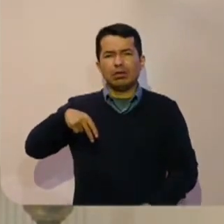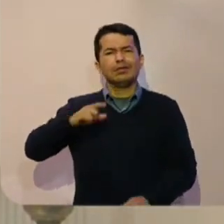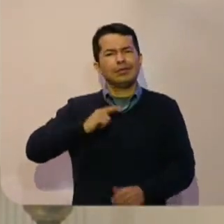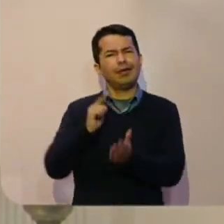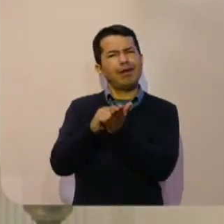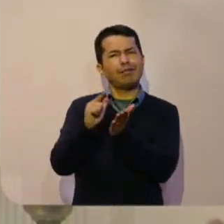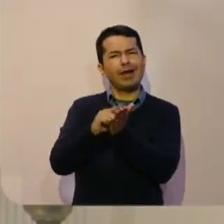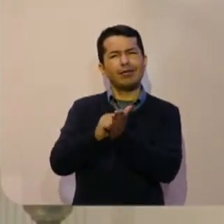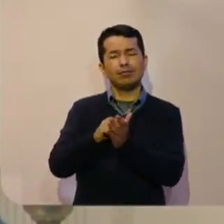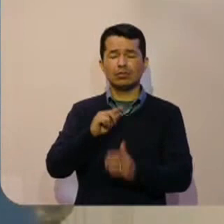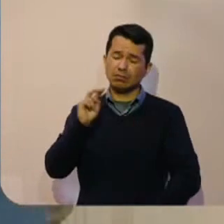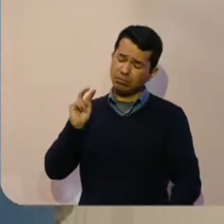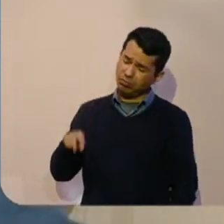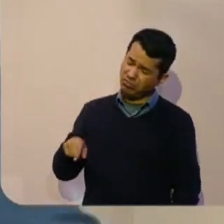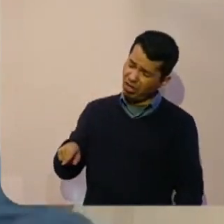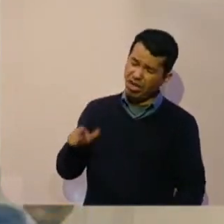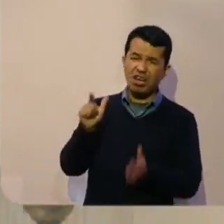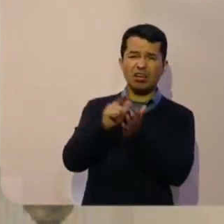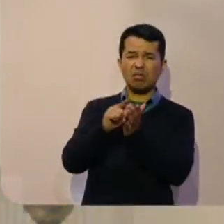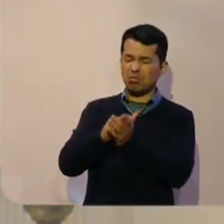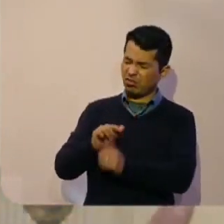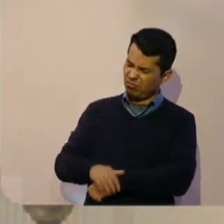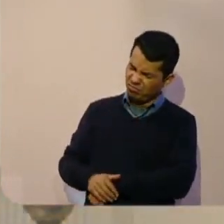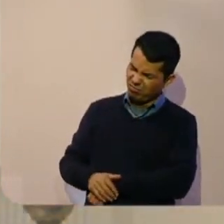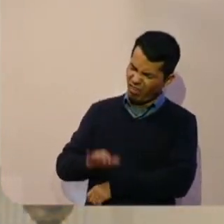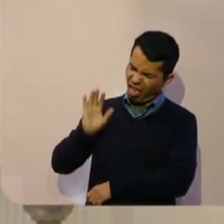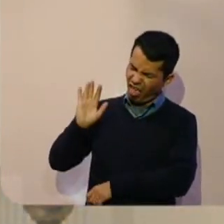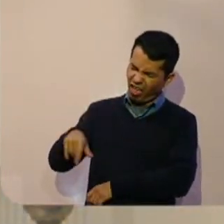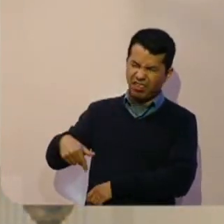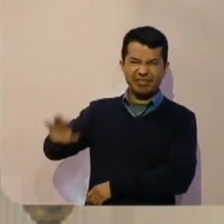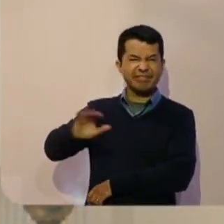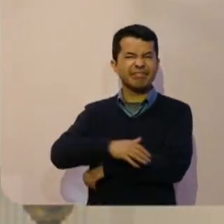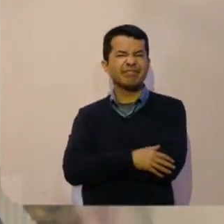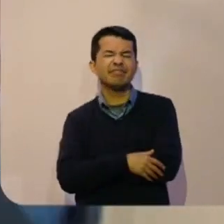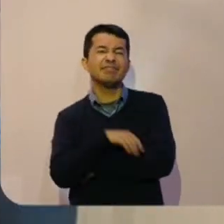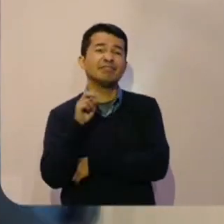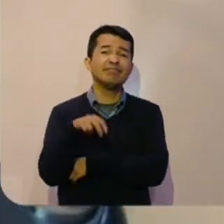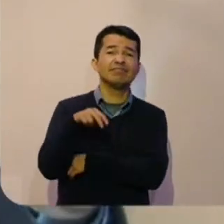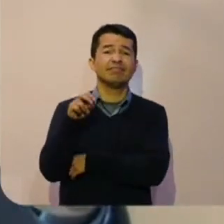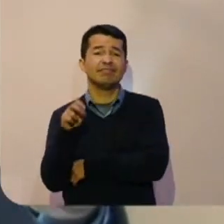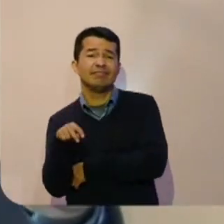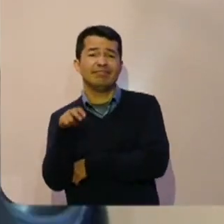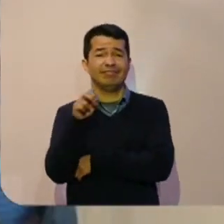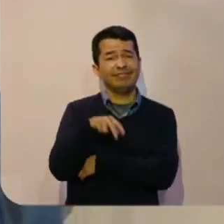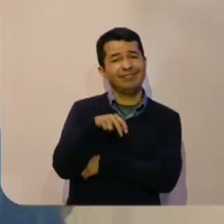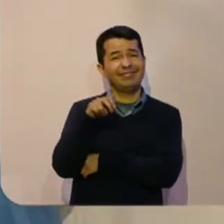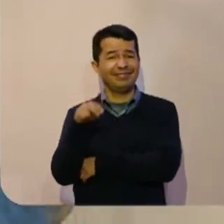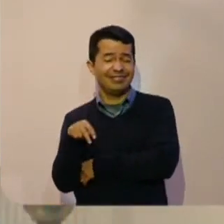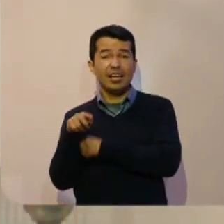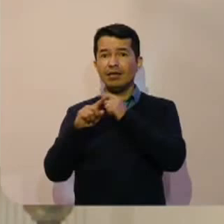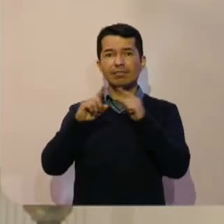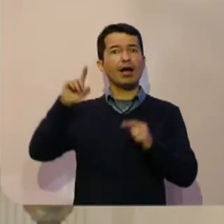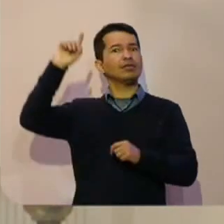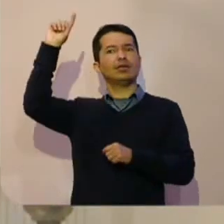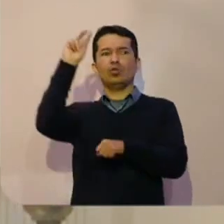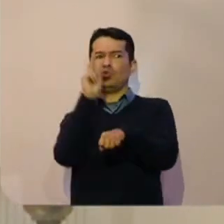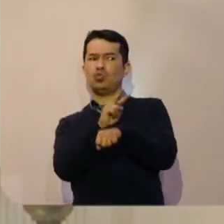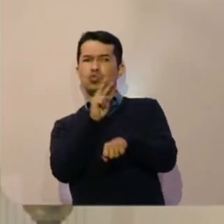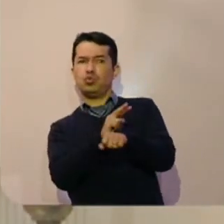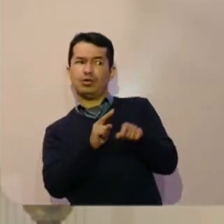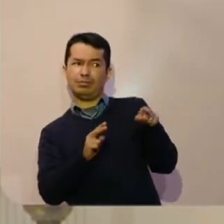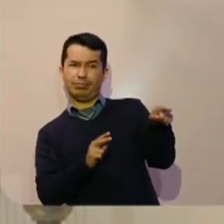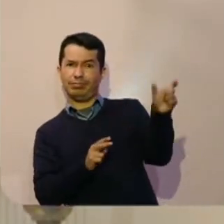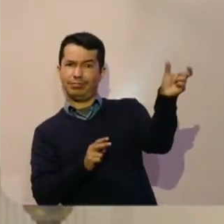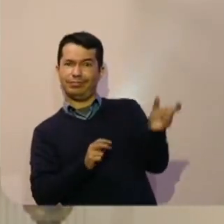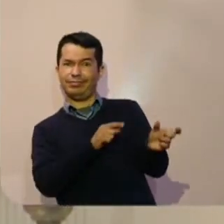sua casa. Tinha lá um envelopinho no chão com dinheiro, qualquer um podia pegar. Mas o Deus que estava cuidando daquela mulher,